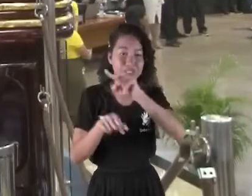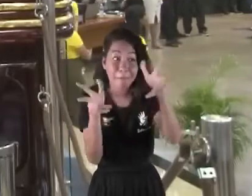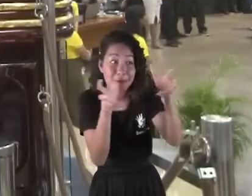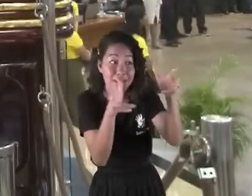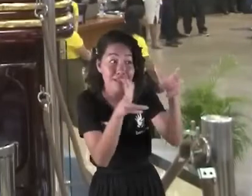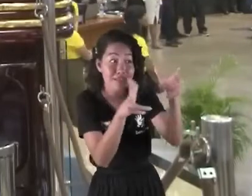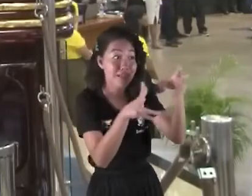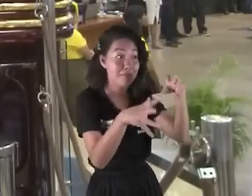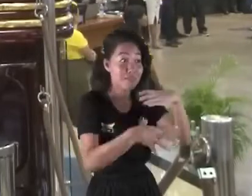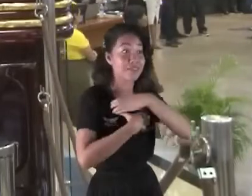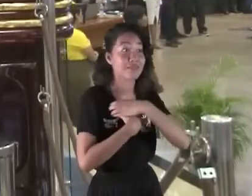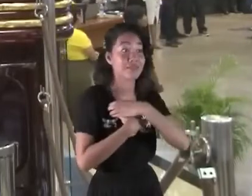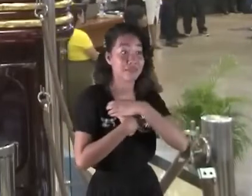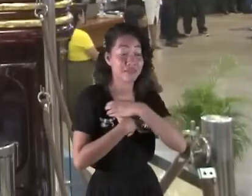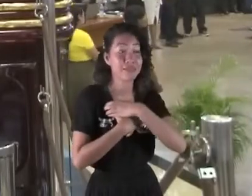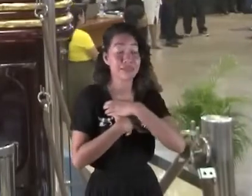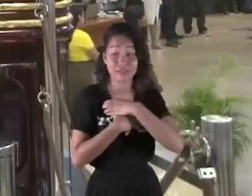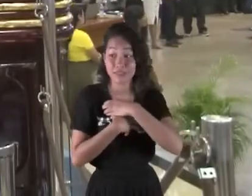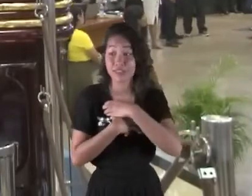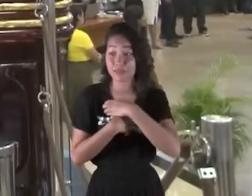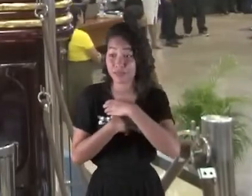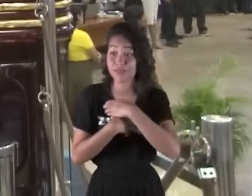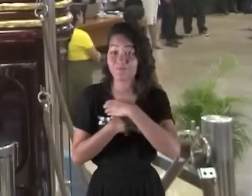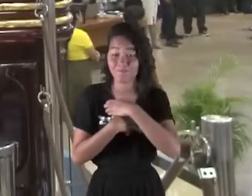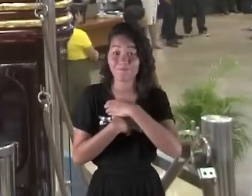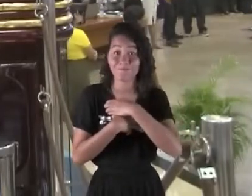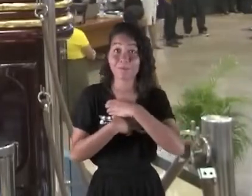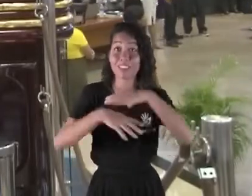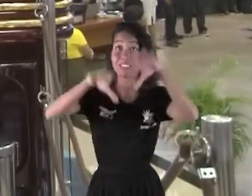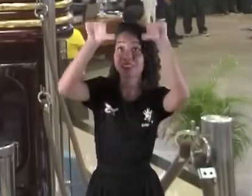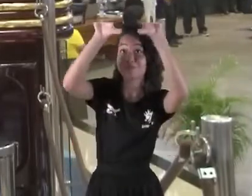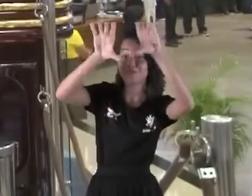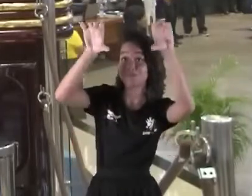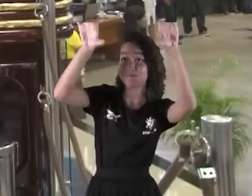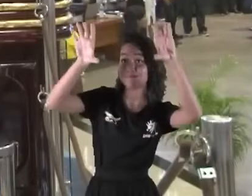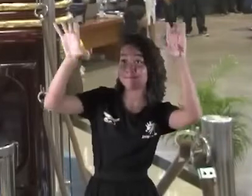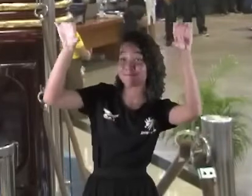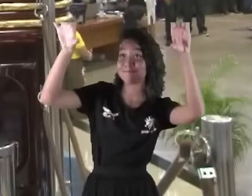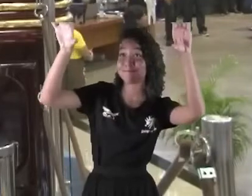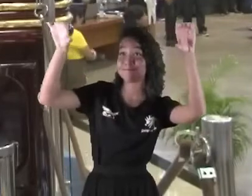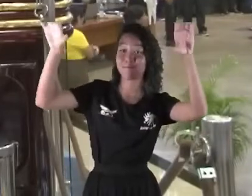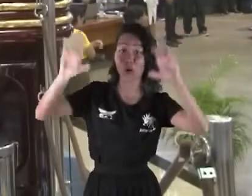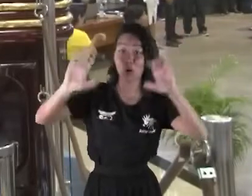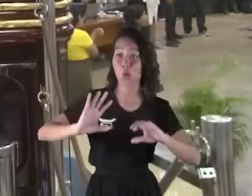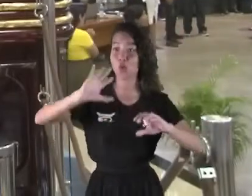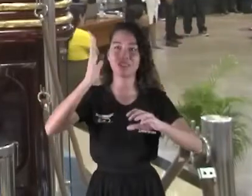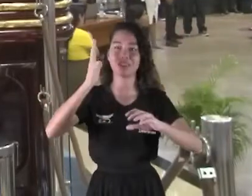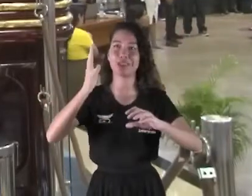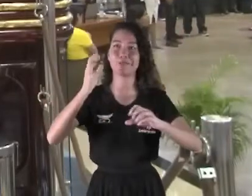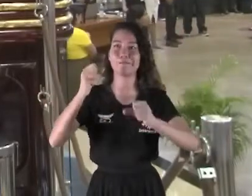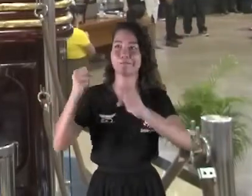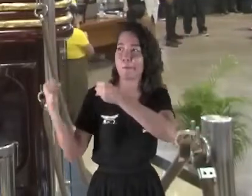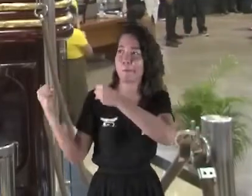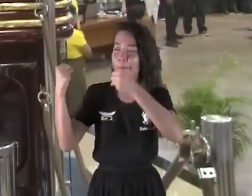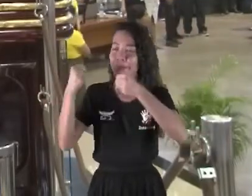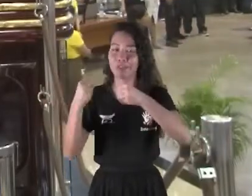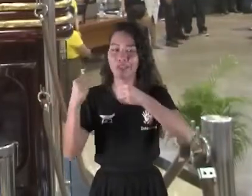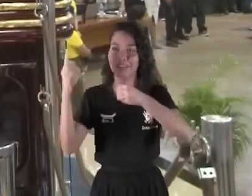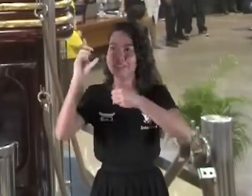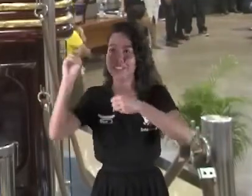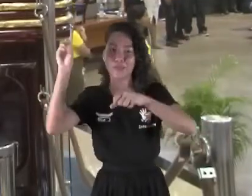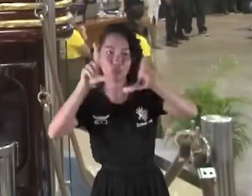Quando Deus resolve abrir aos céus para levantar alguém, você vê,